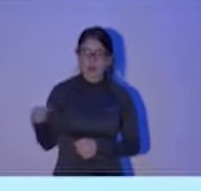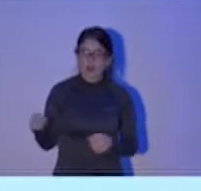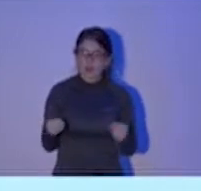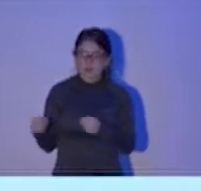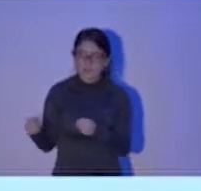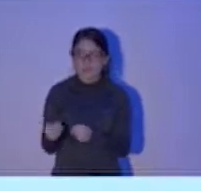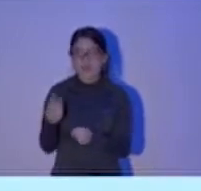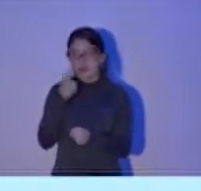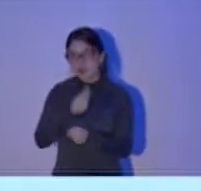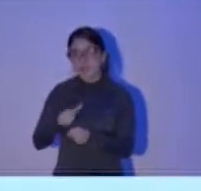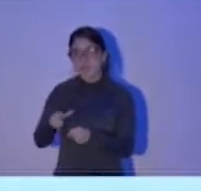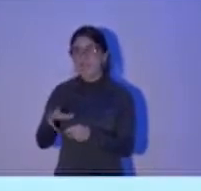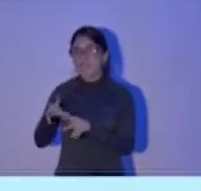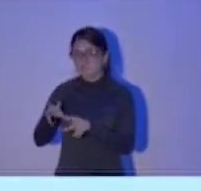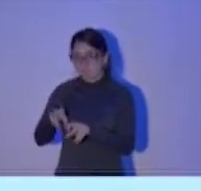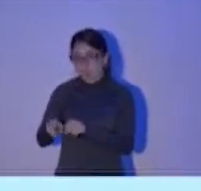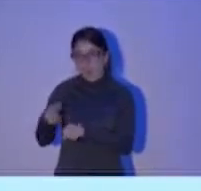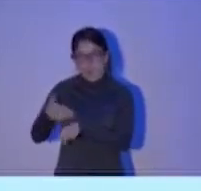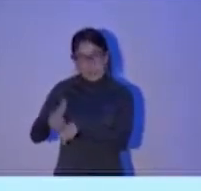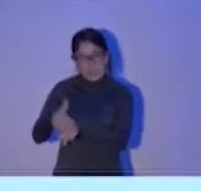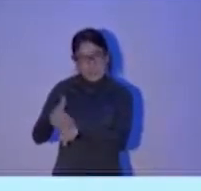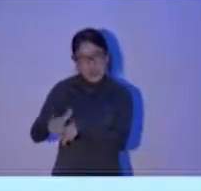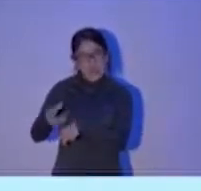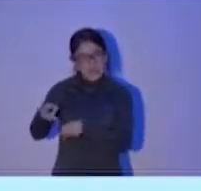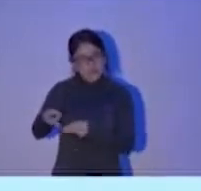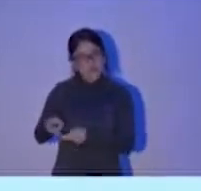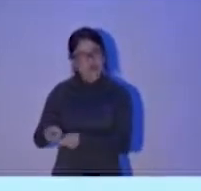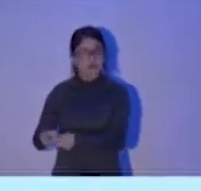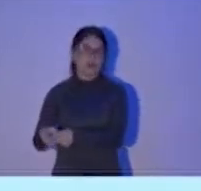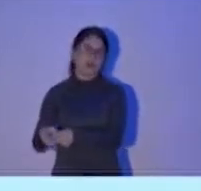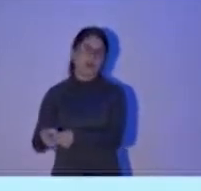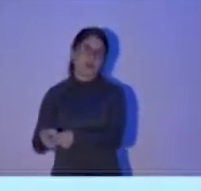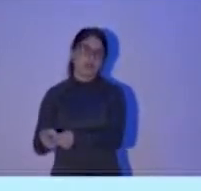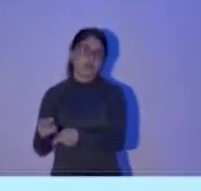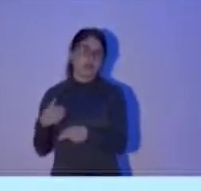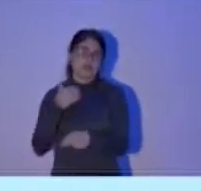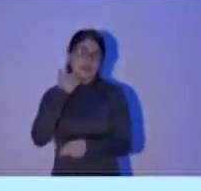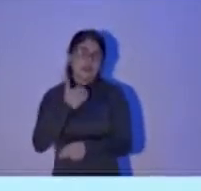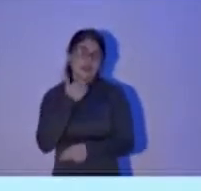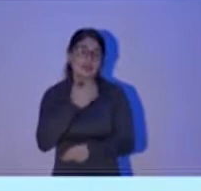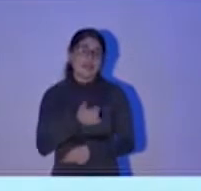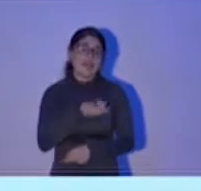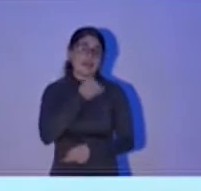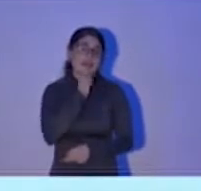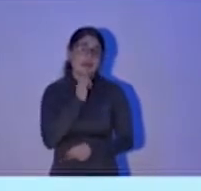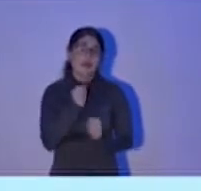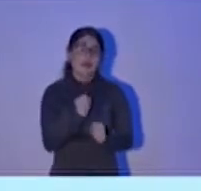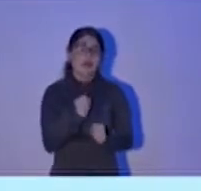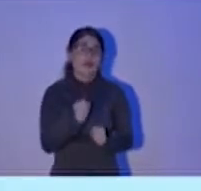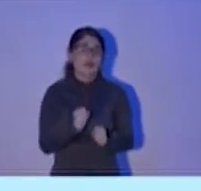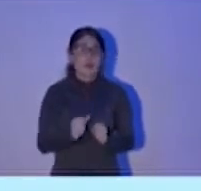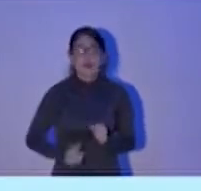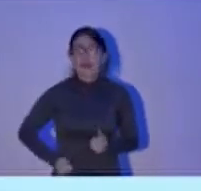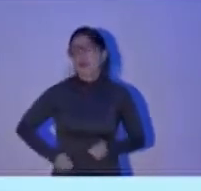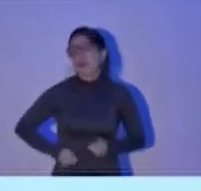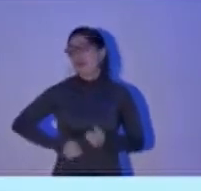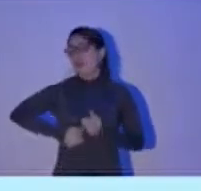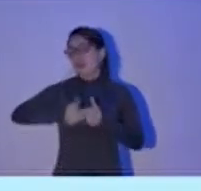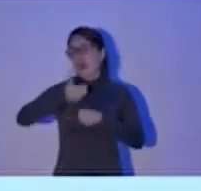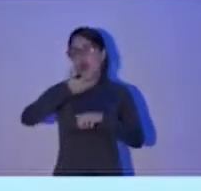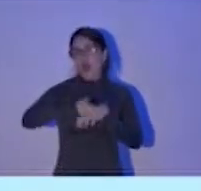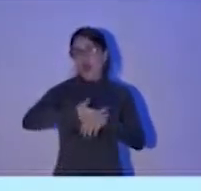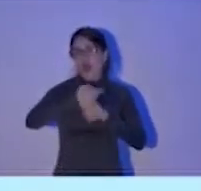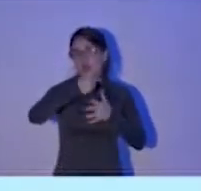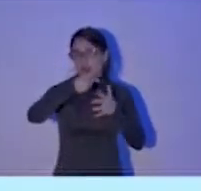implementar efetivamente essa nossa nova base. Porque não adianta você você pode ter o melhor currículo do mundo para o